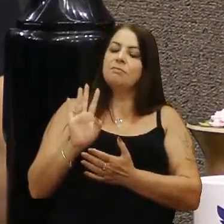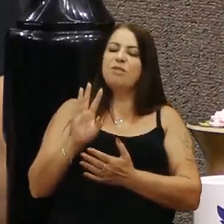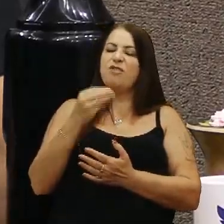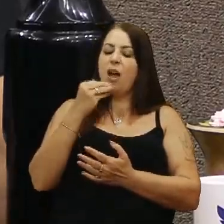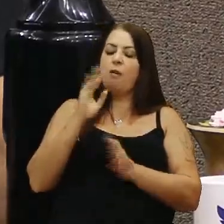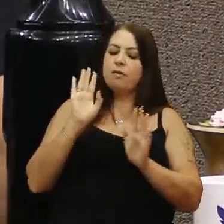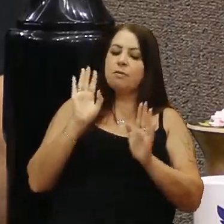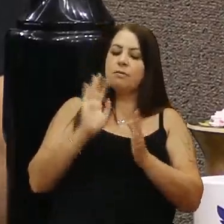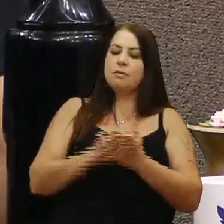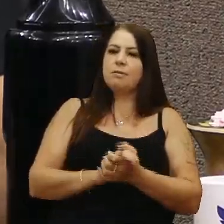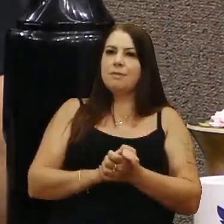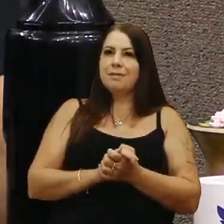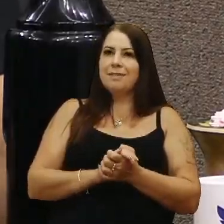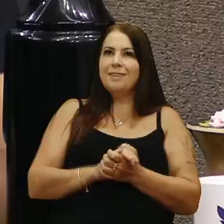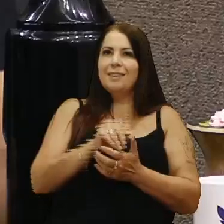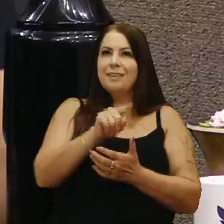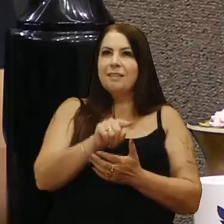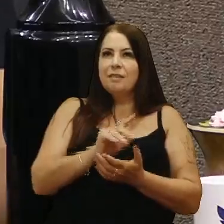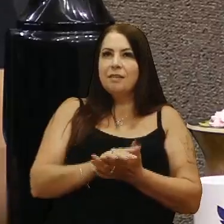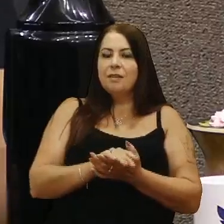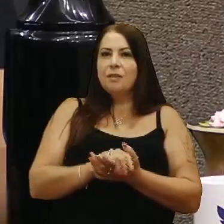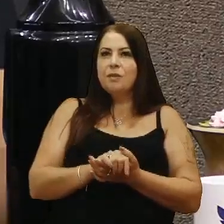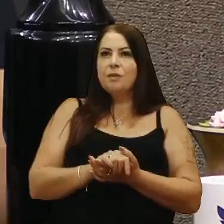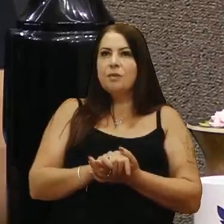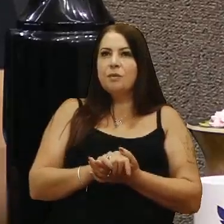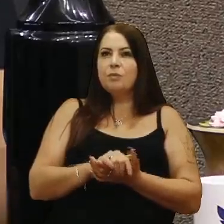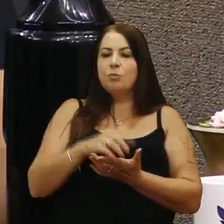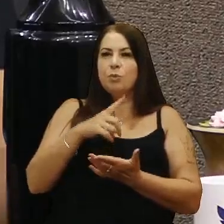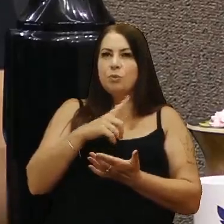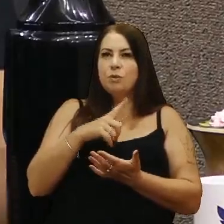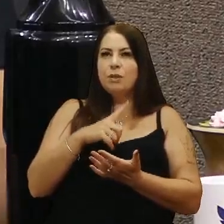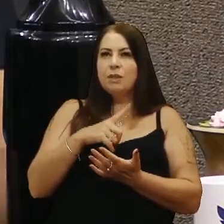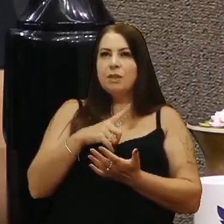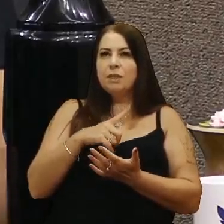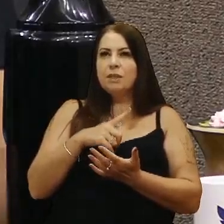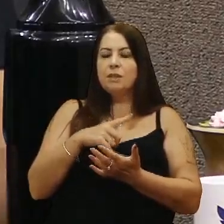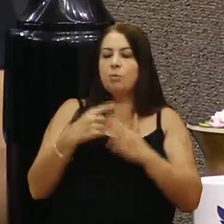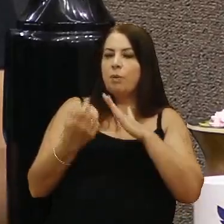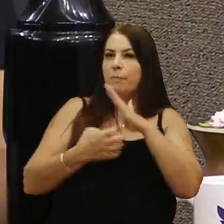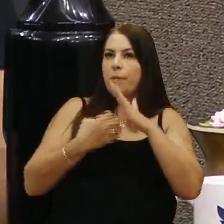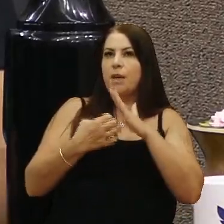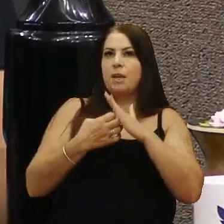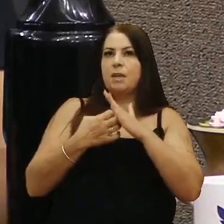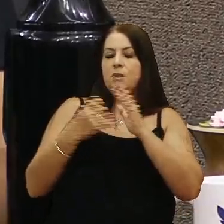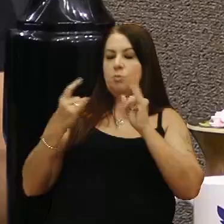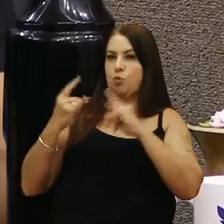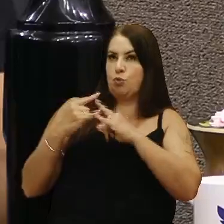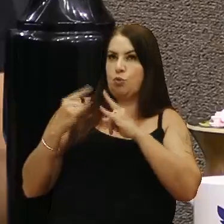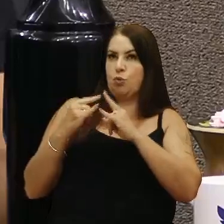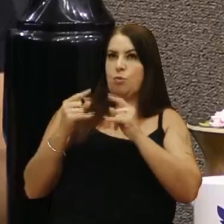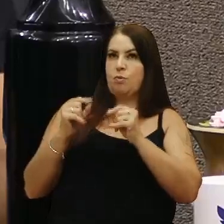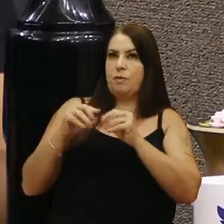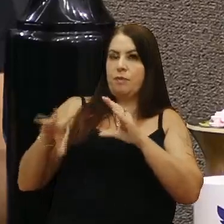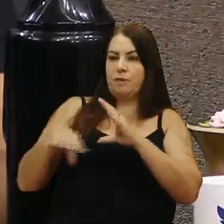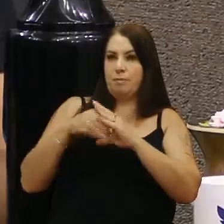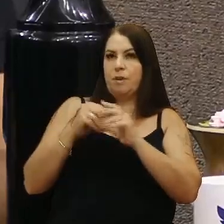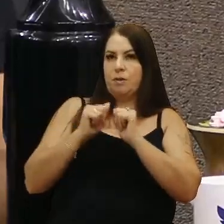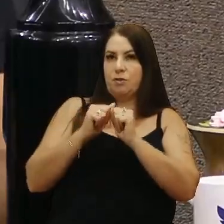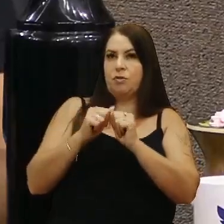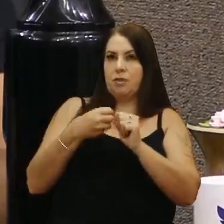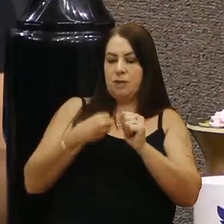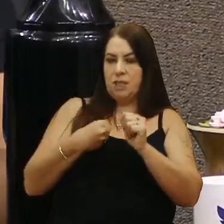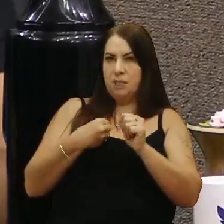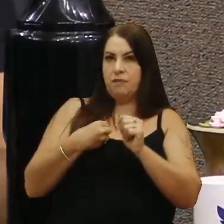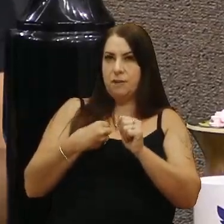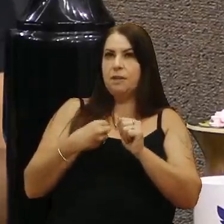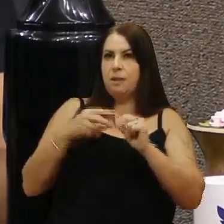convencido. Mas quando tem assim uma empresa, uma instituição, alguém que faz parte da vida da